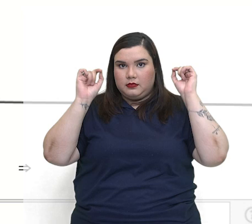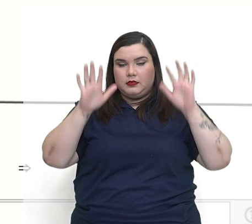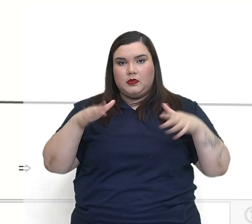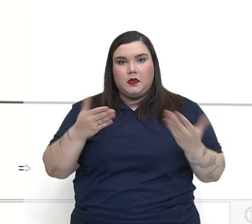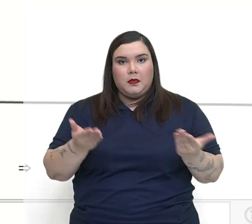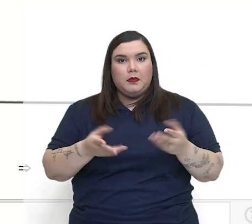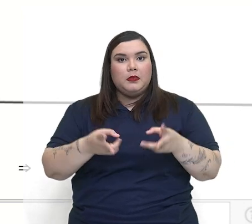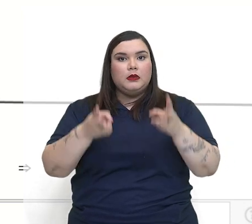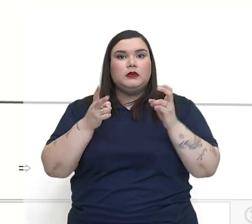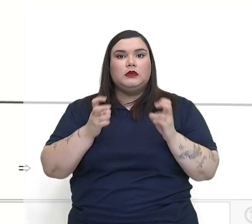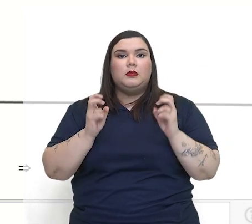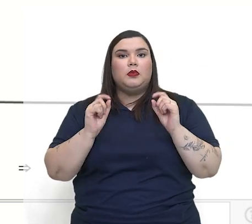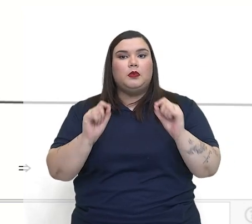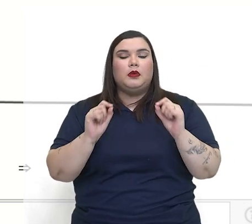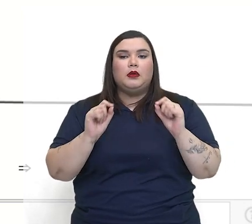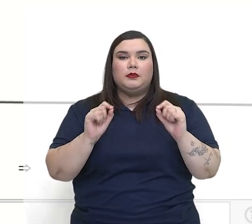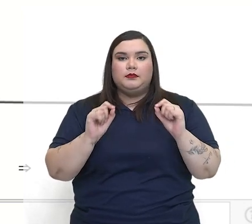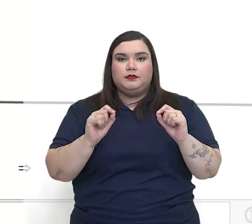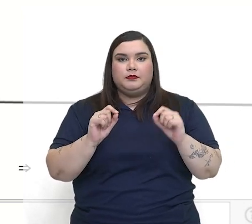olha só, observem bem.